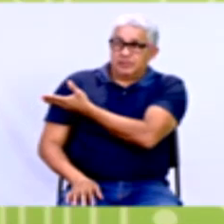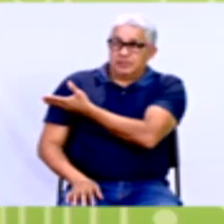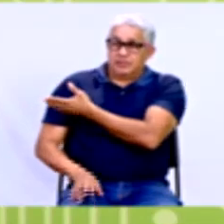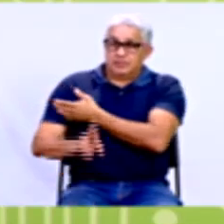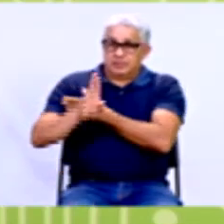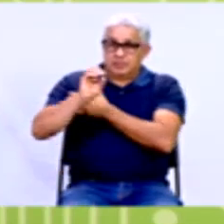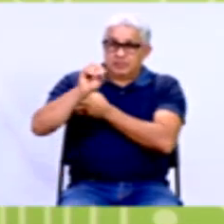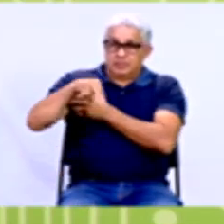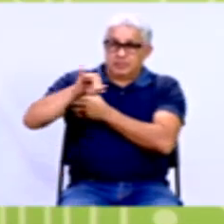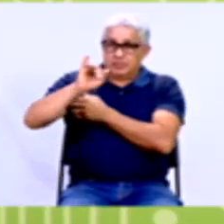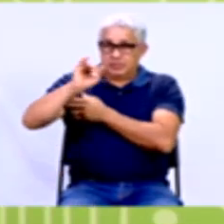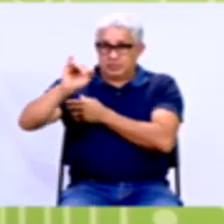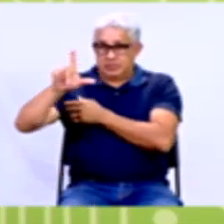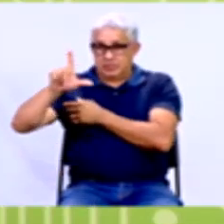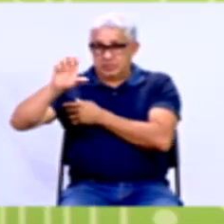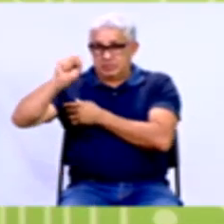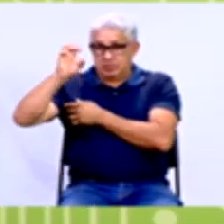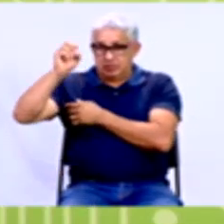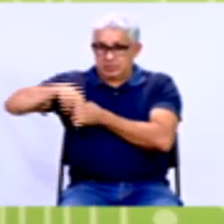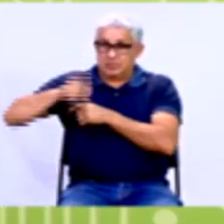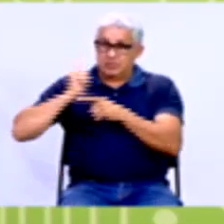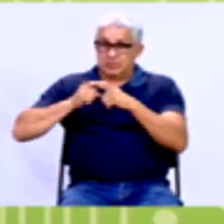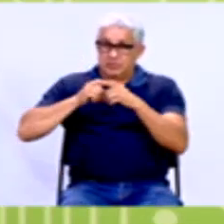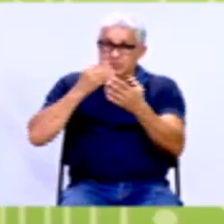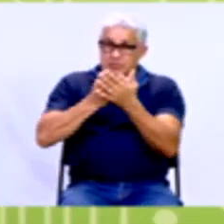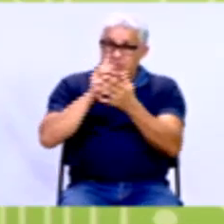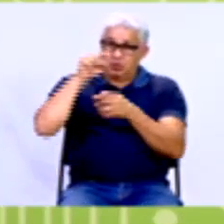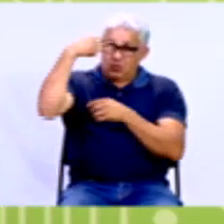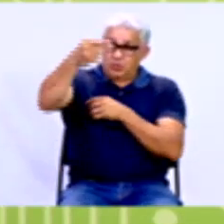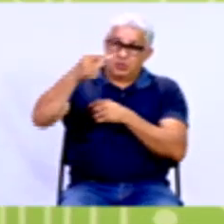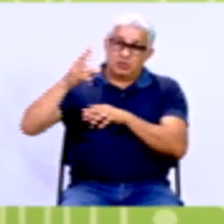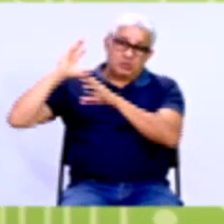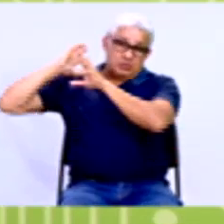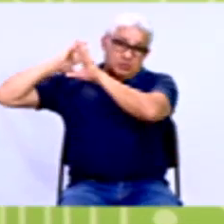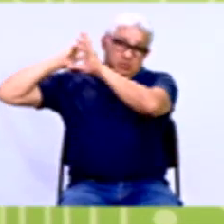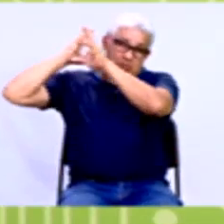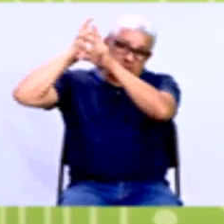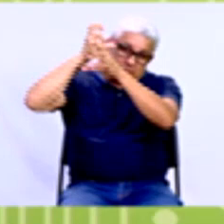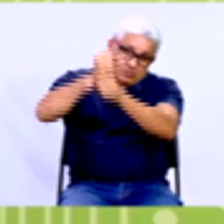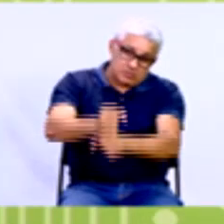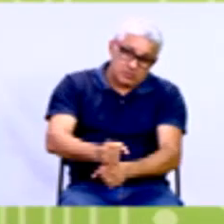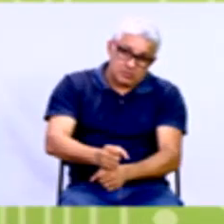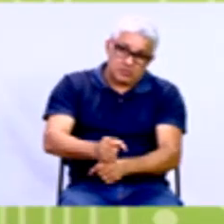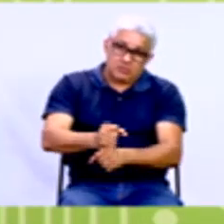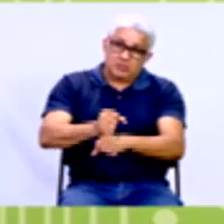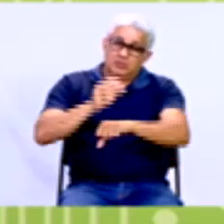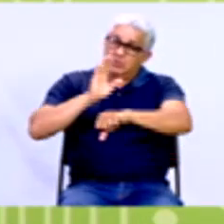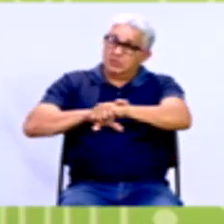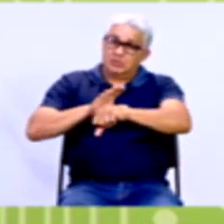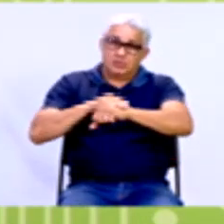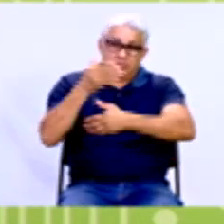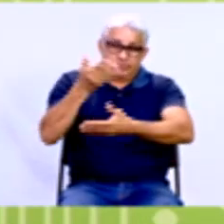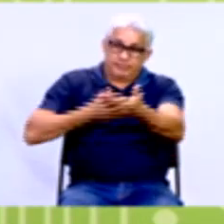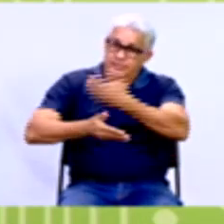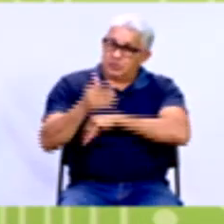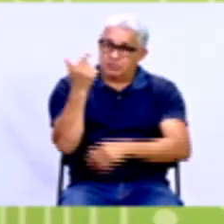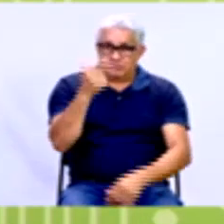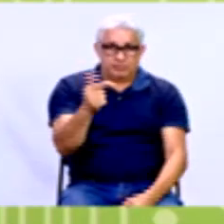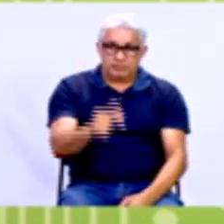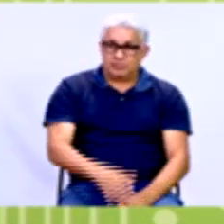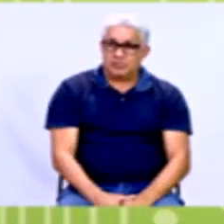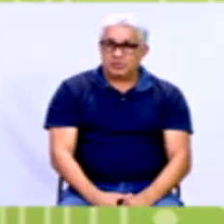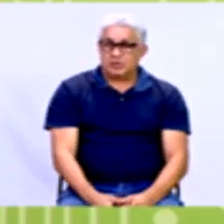pessoal, nossa próxima aula é revisão, a gente não vai ter o tempo dessa interação aqui. Então, a